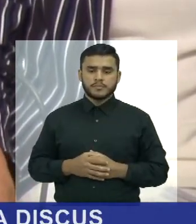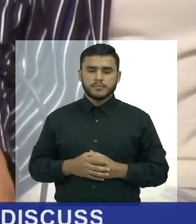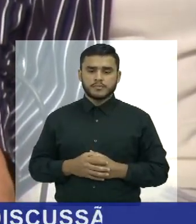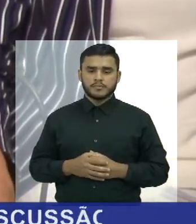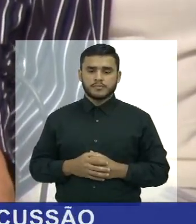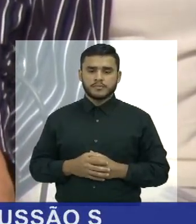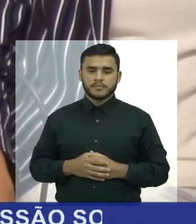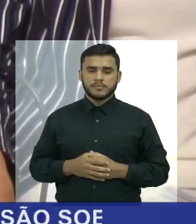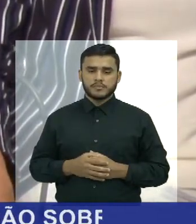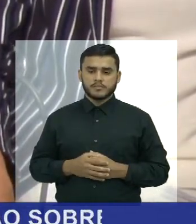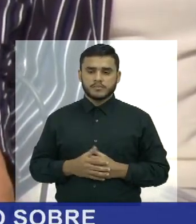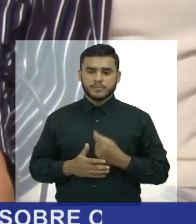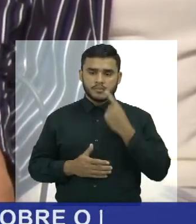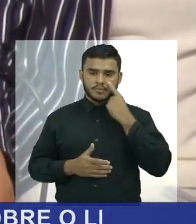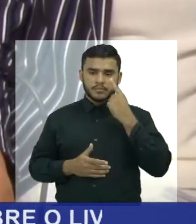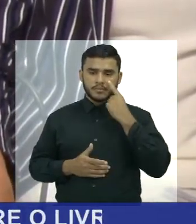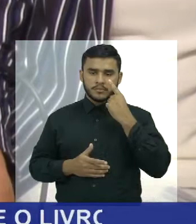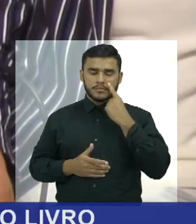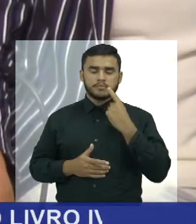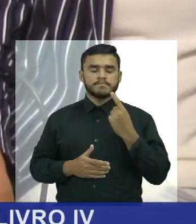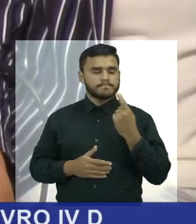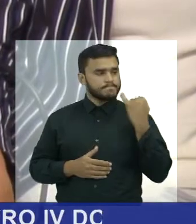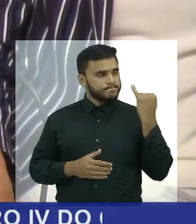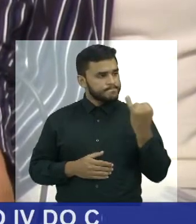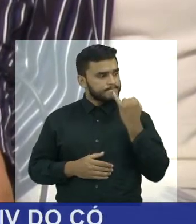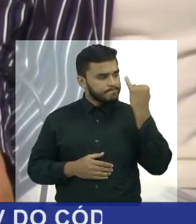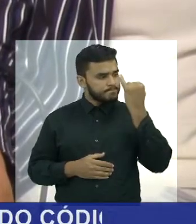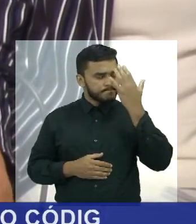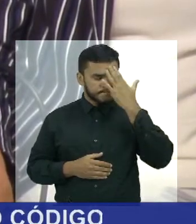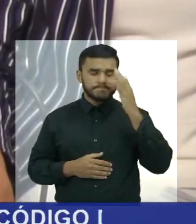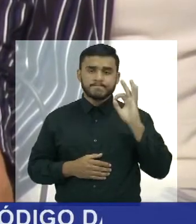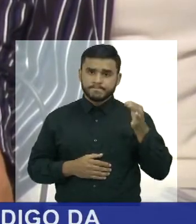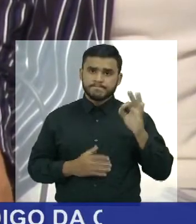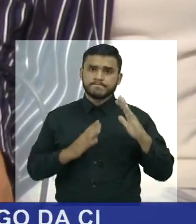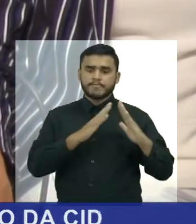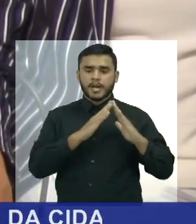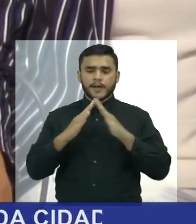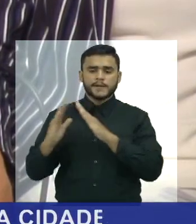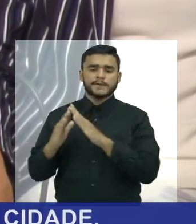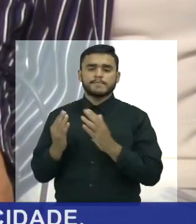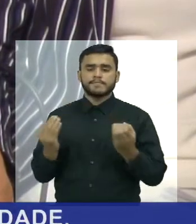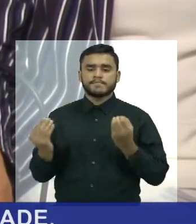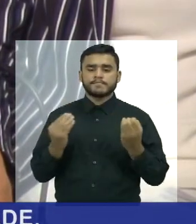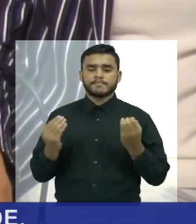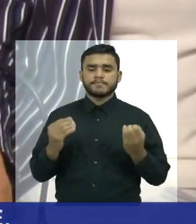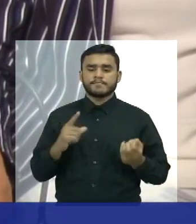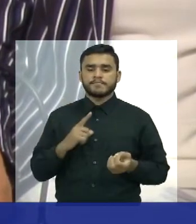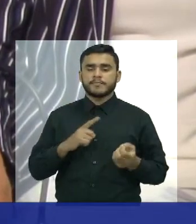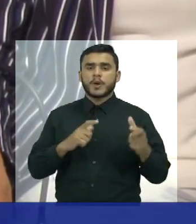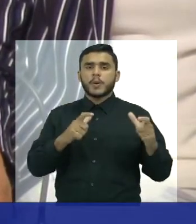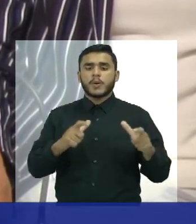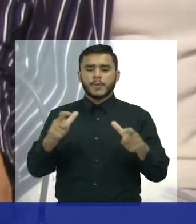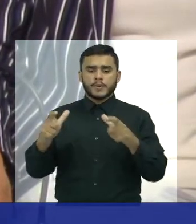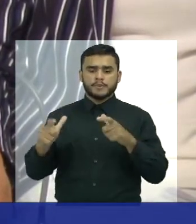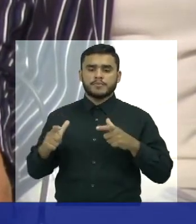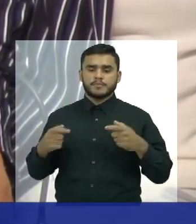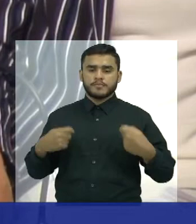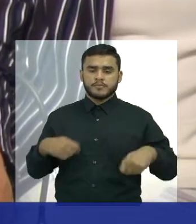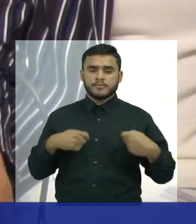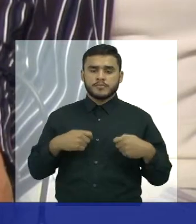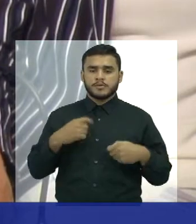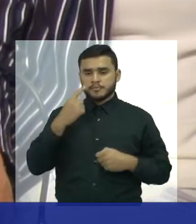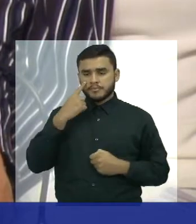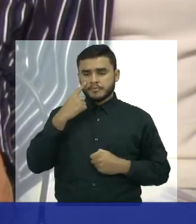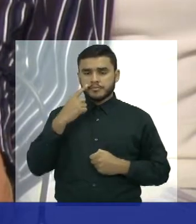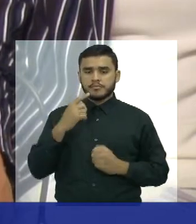dois valores muito preciosos para todos, tenho certeza, né? E nós procuramos compatibilizar dentro dos limites que nós temos,